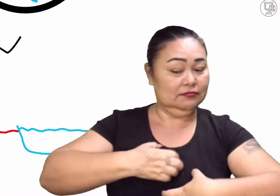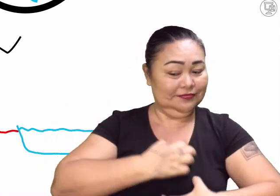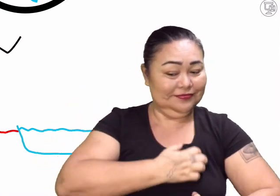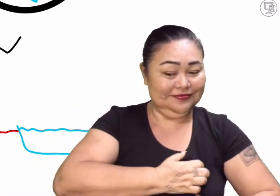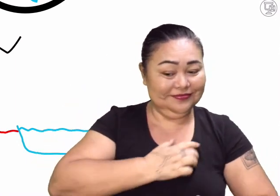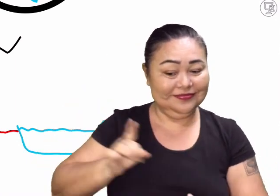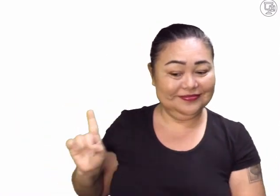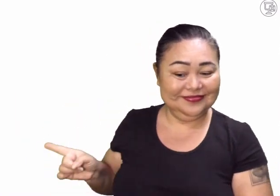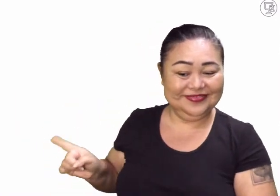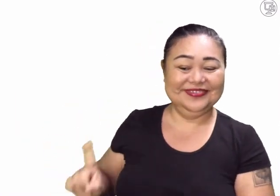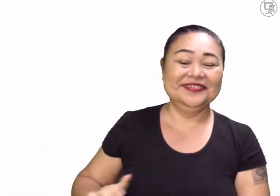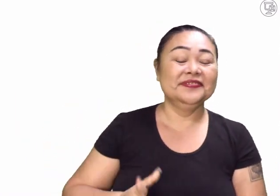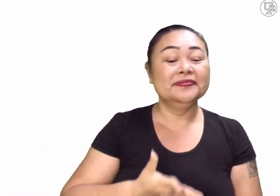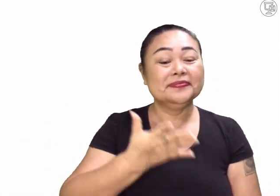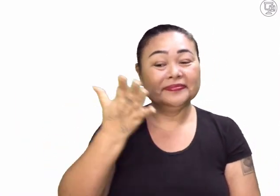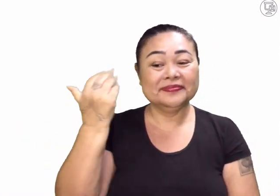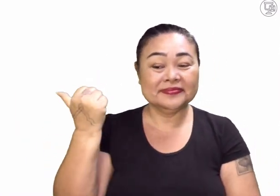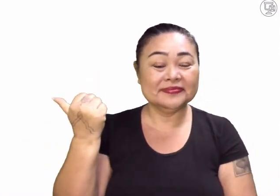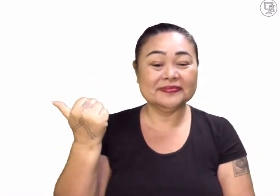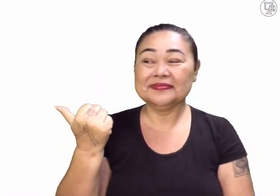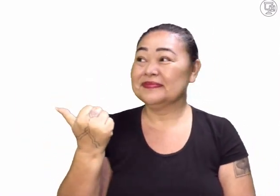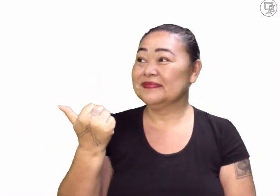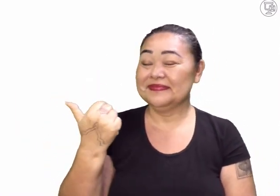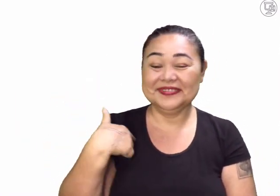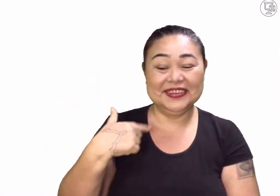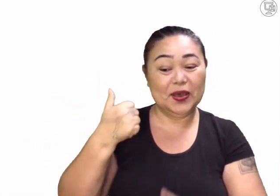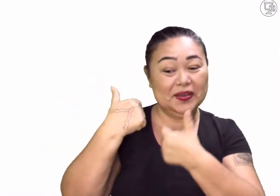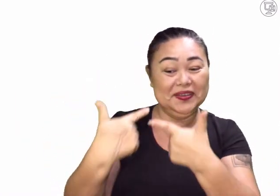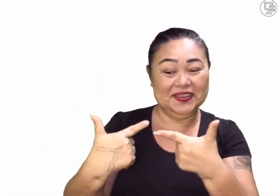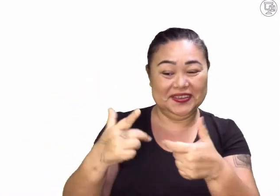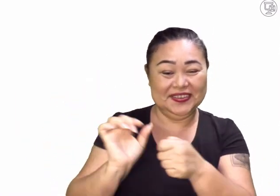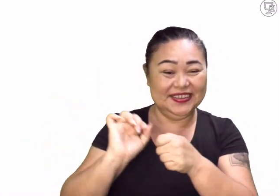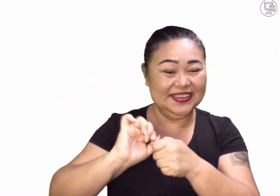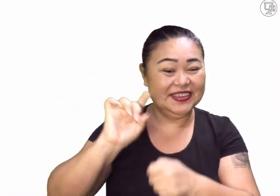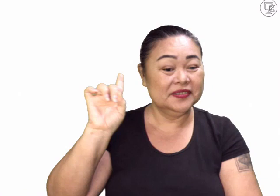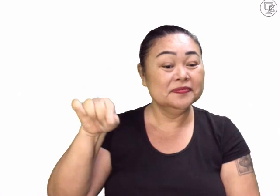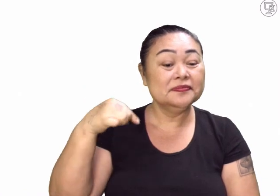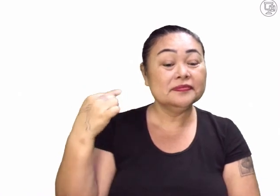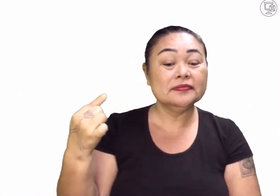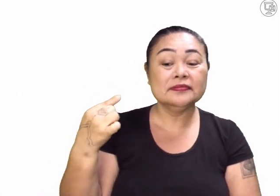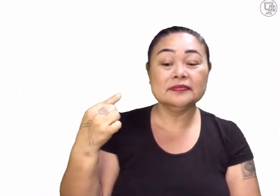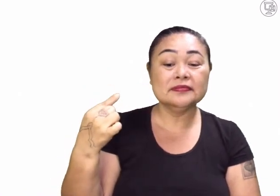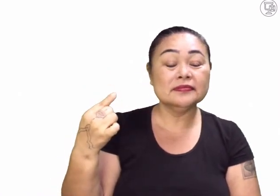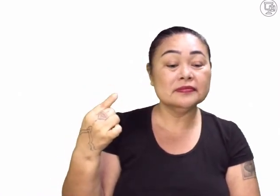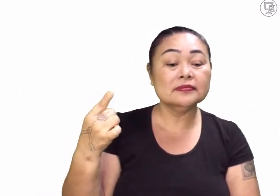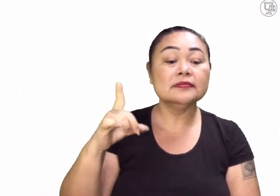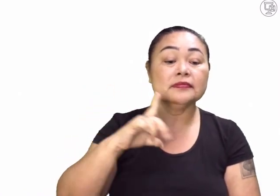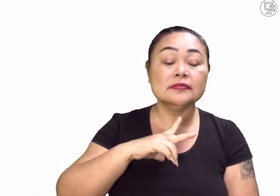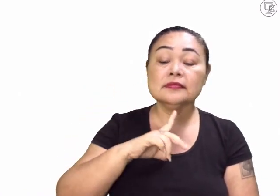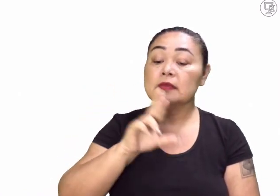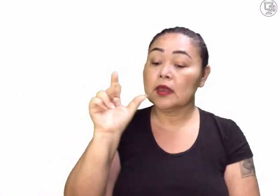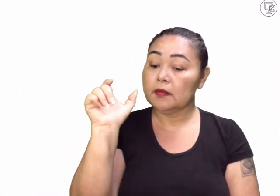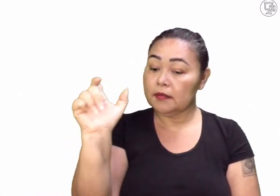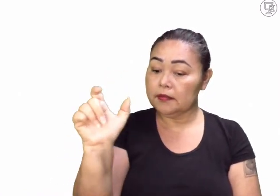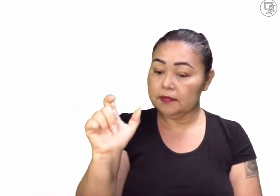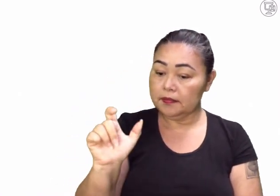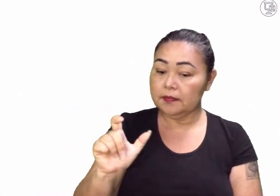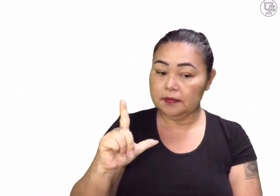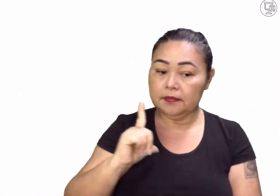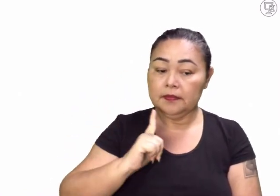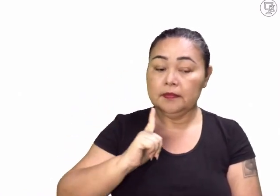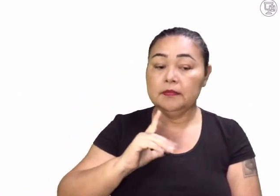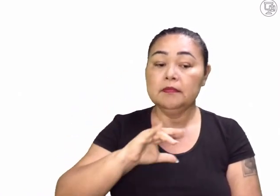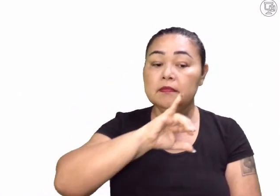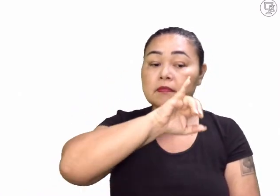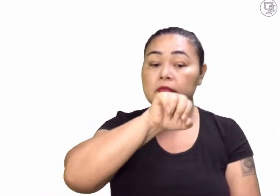tarde no Madeirão. Vamos lá. Vai dar sorte para ela. Exatamente. Aí temos aí outras partes do rio, que é